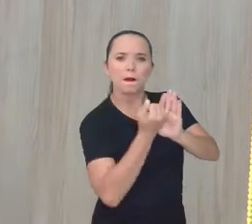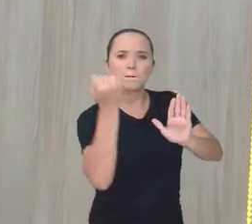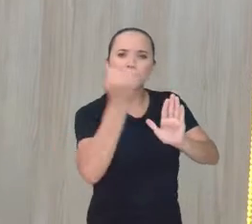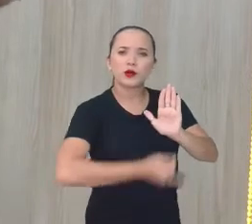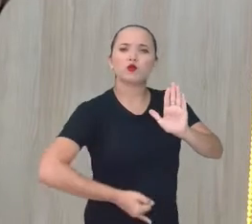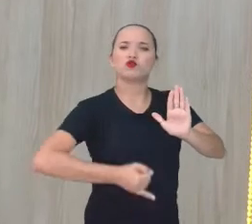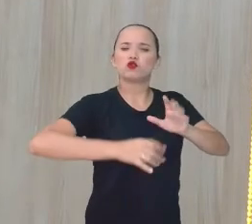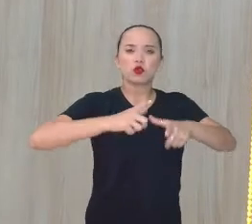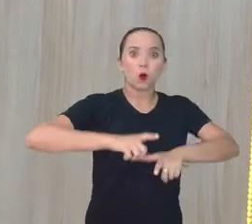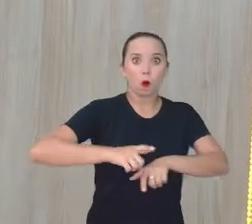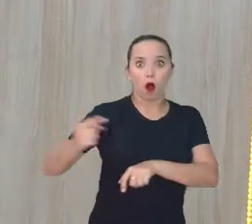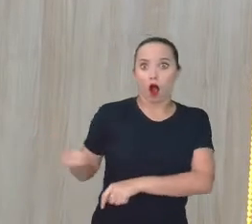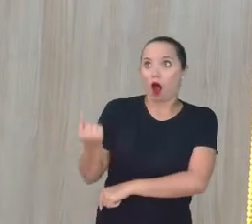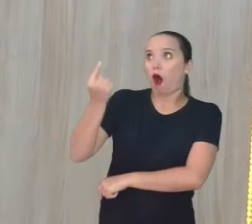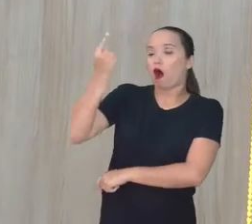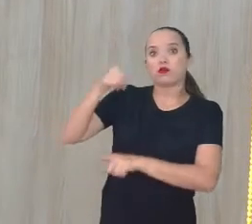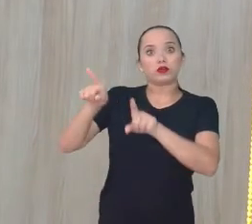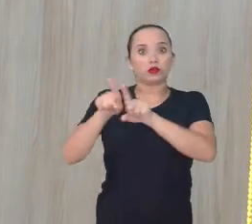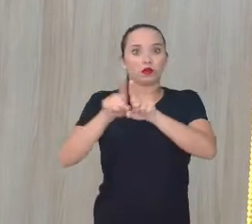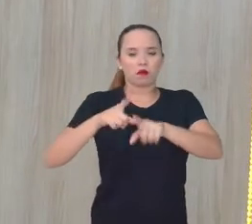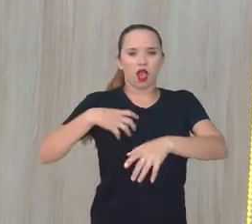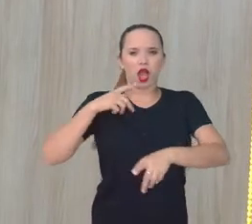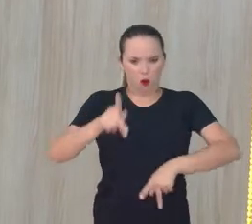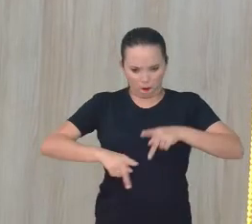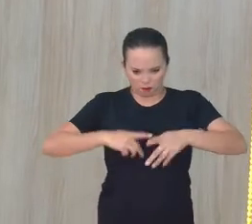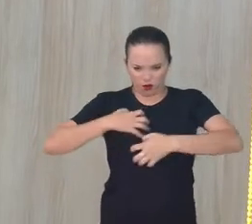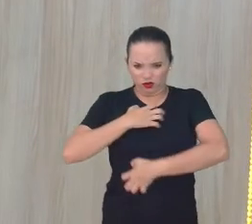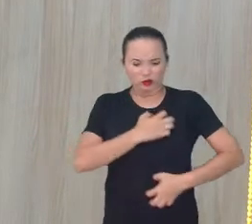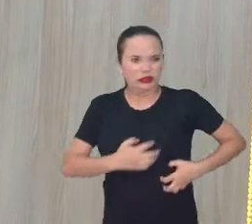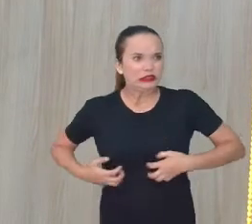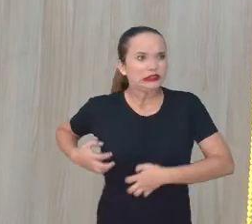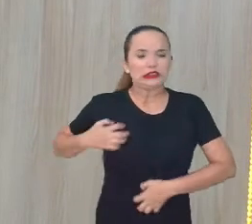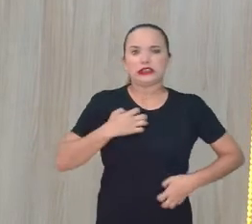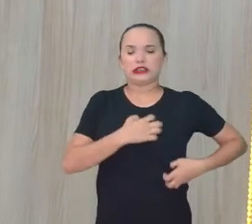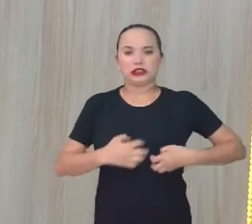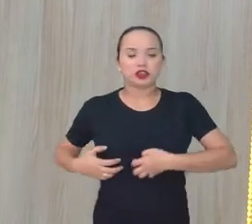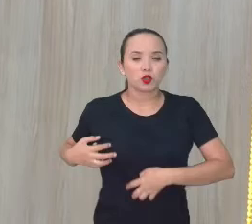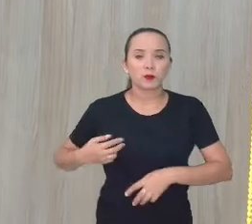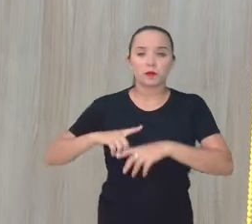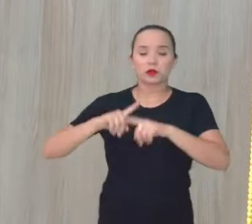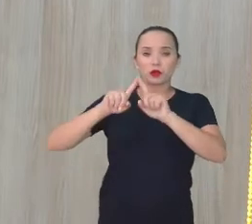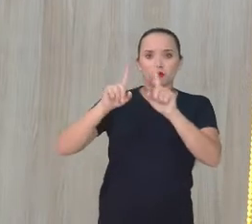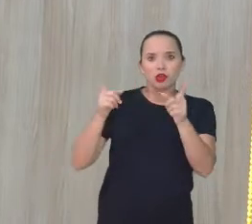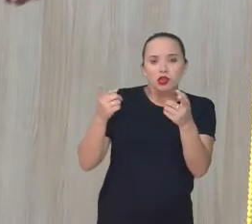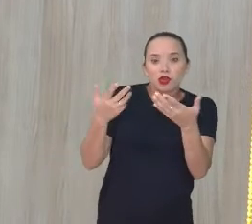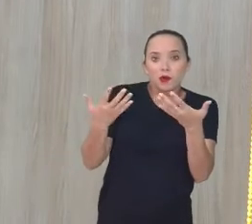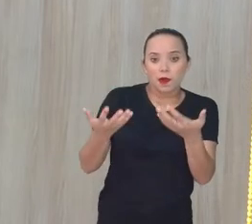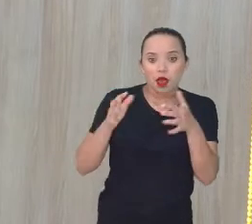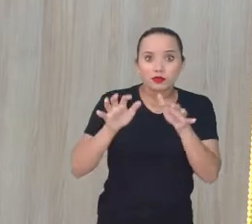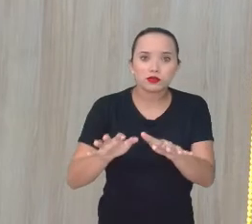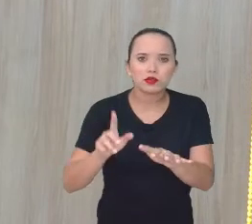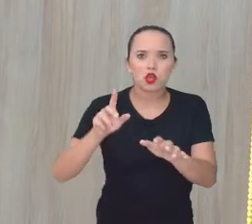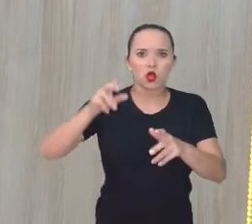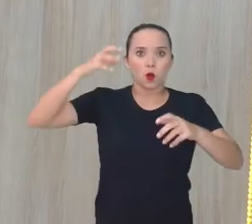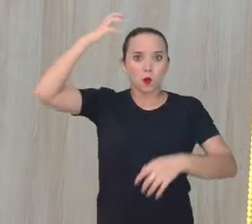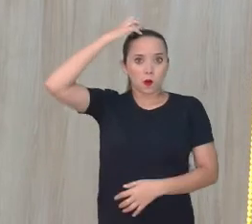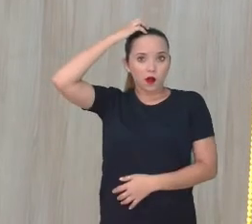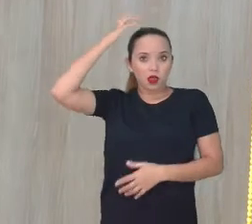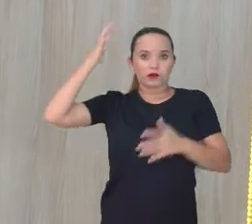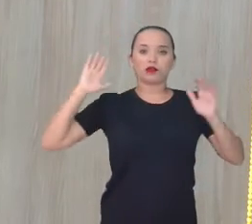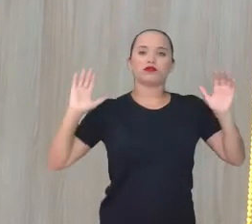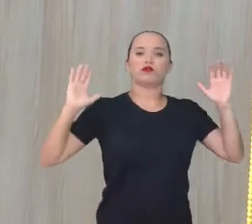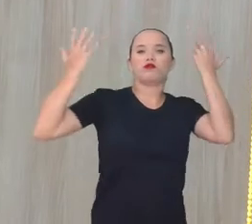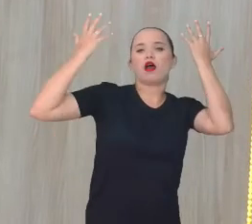gerando descontentamento, enquanto o rei ele governava, né, regado ali a banquetes, né, a